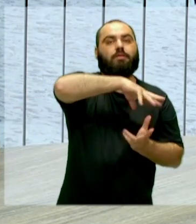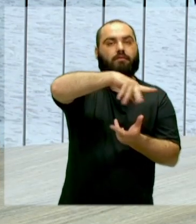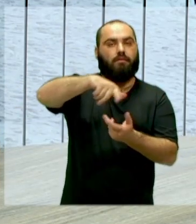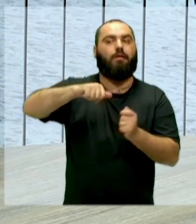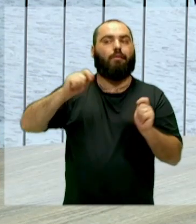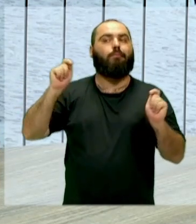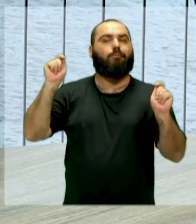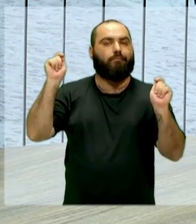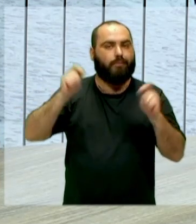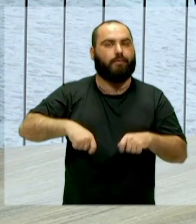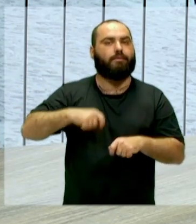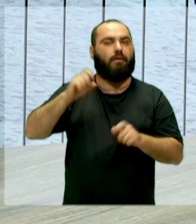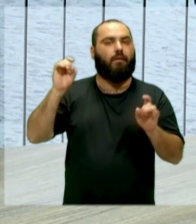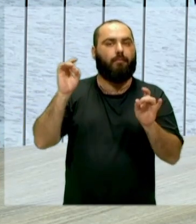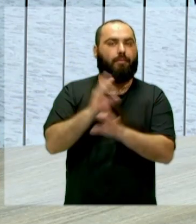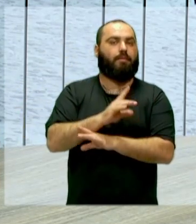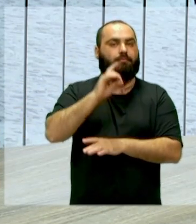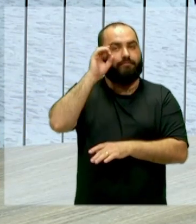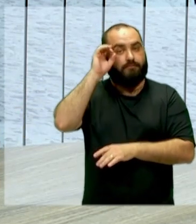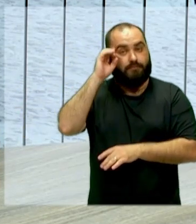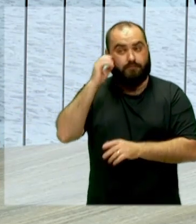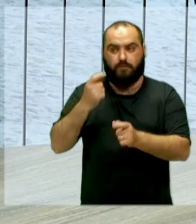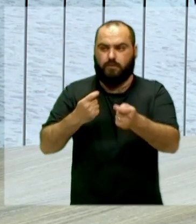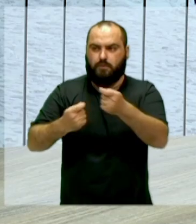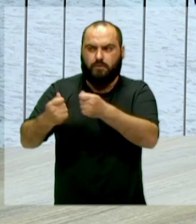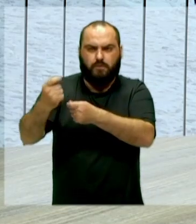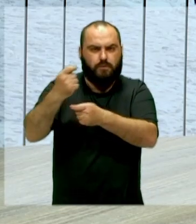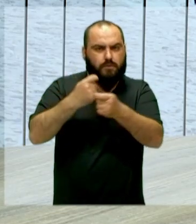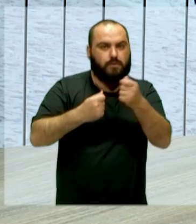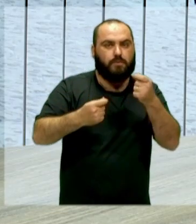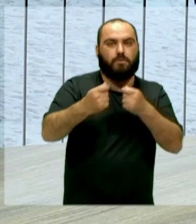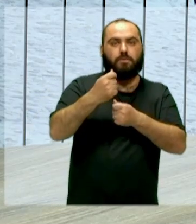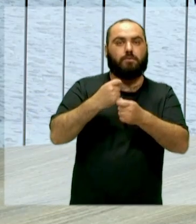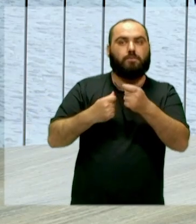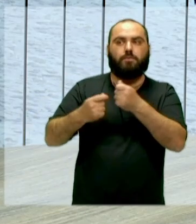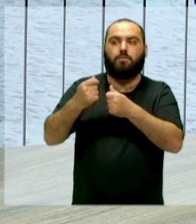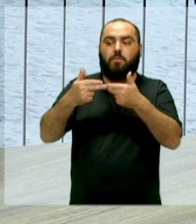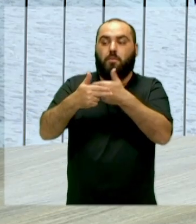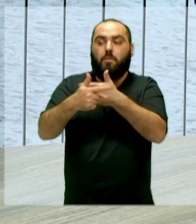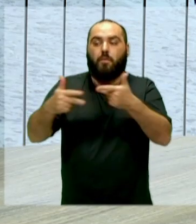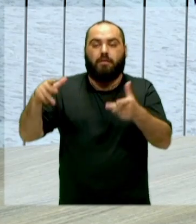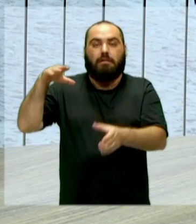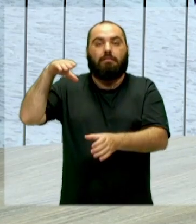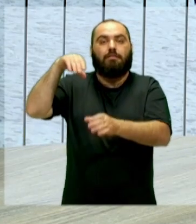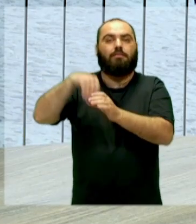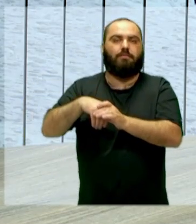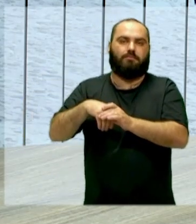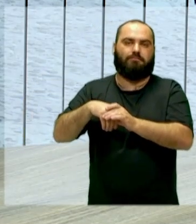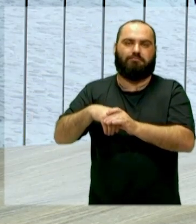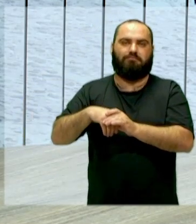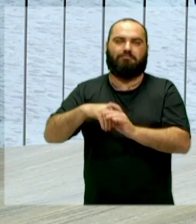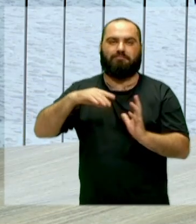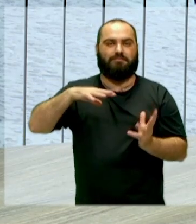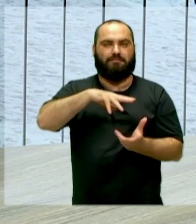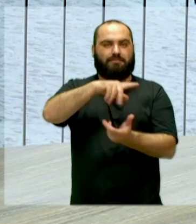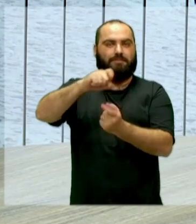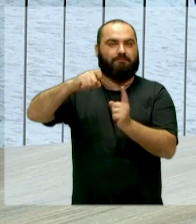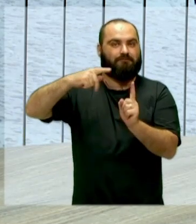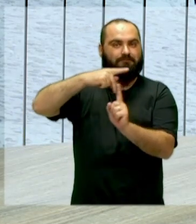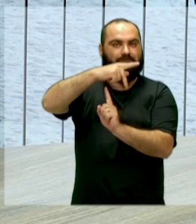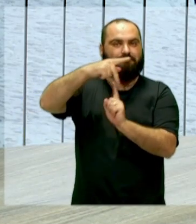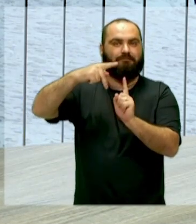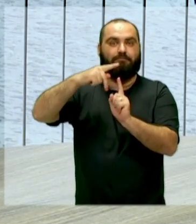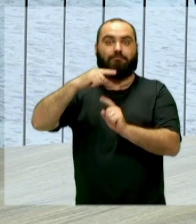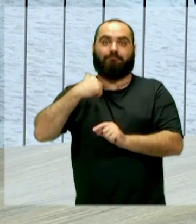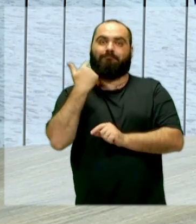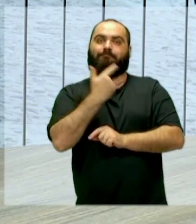produção né a própria economia baseada em recursos naturais porque sem eles a gente não tem economia tem mostrado a necessidade da